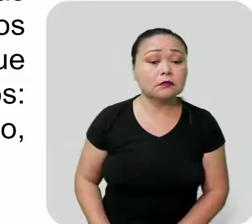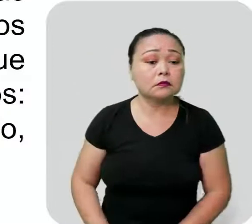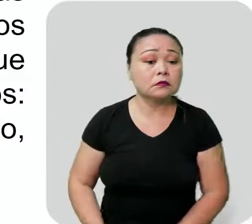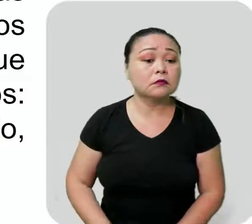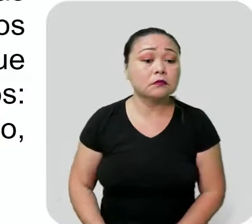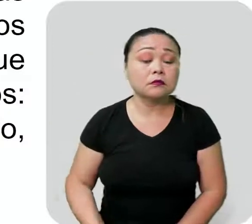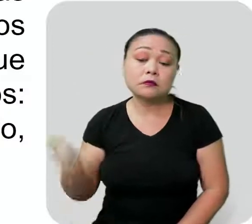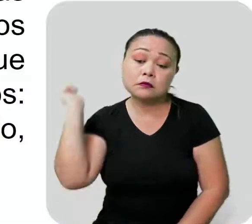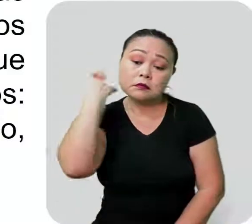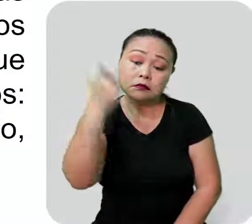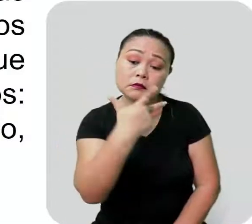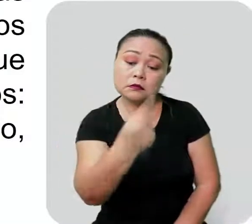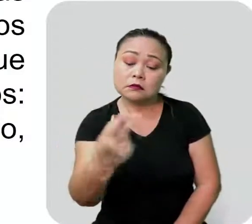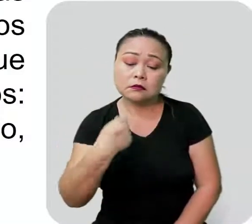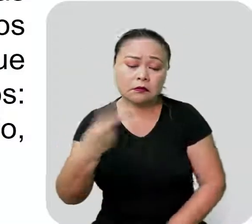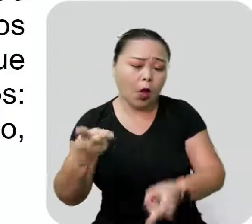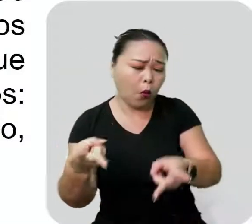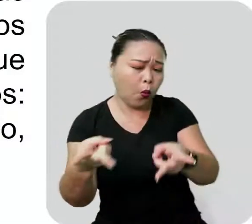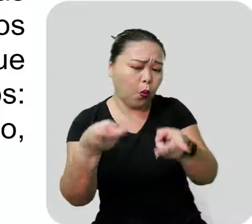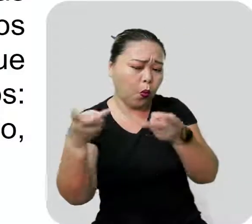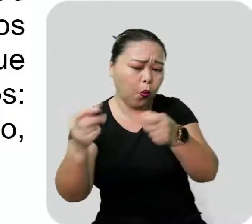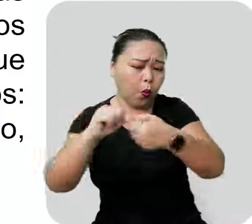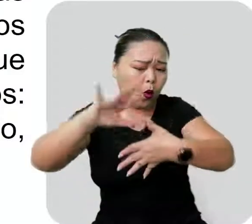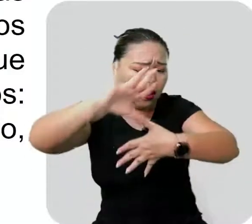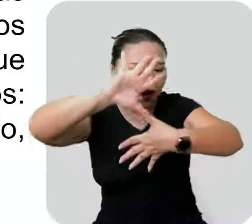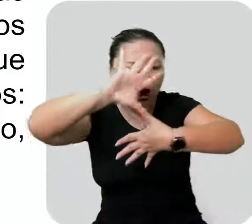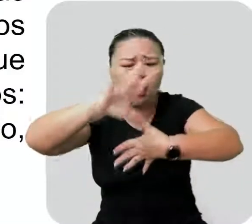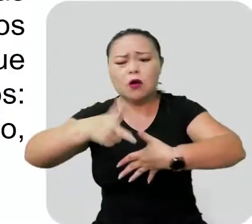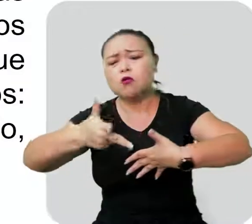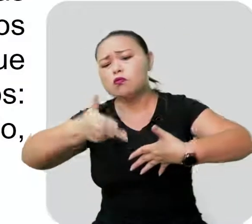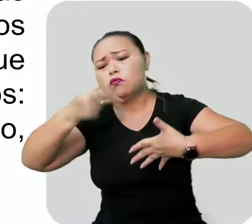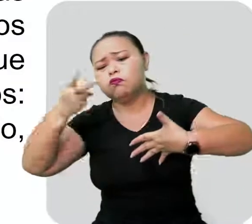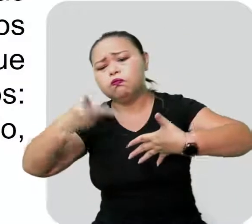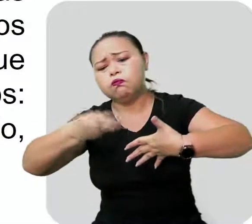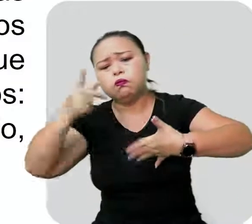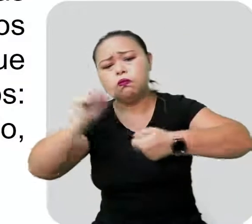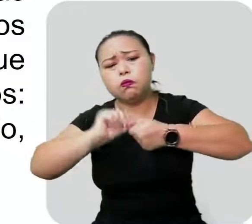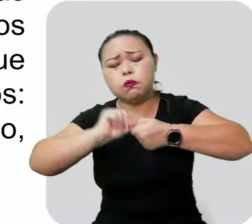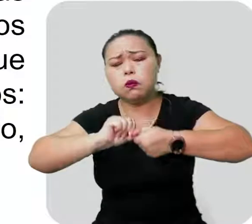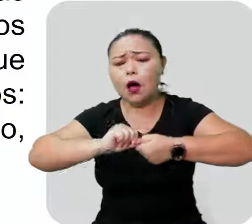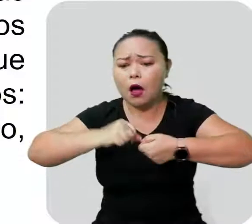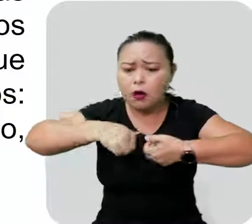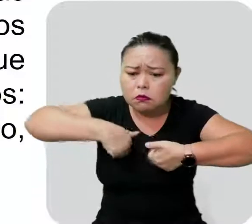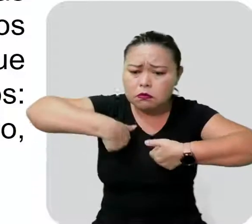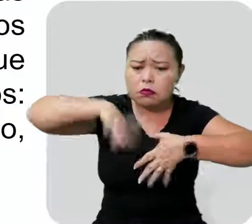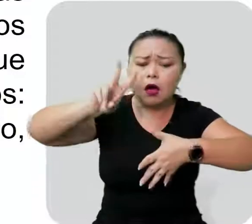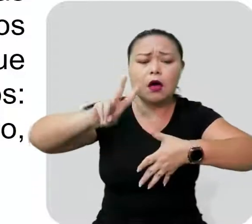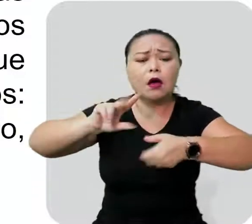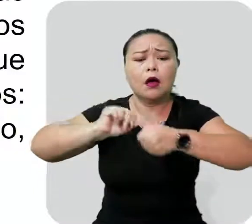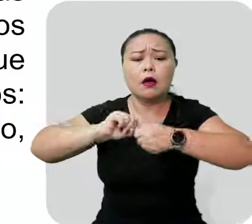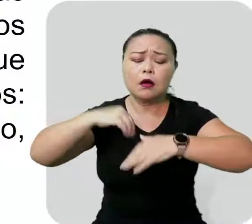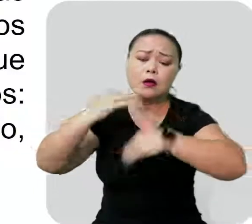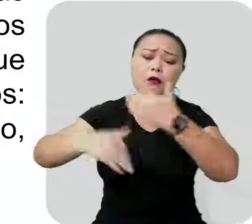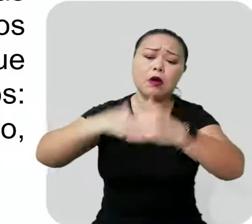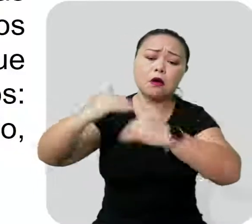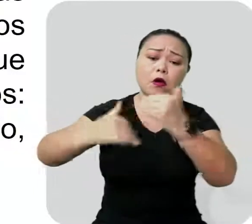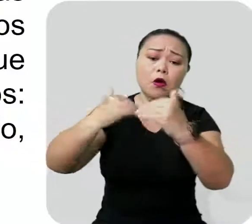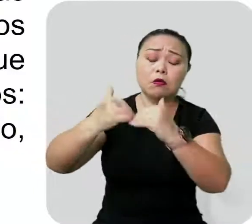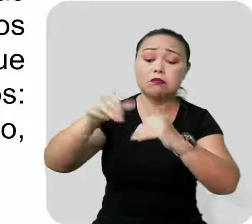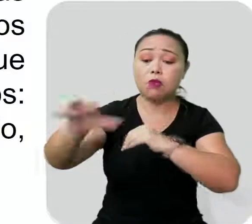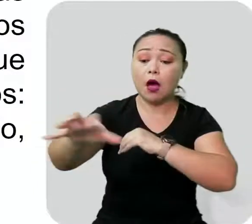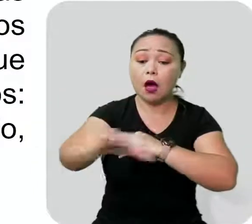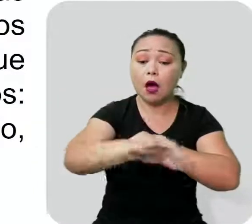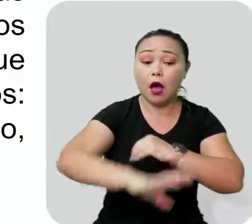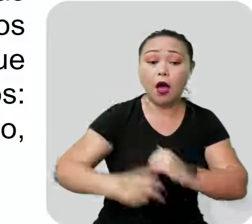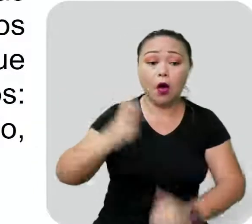e a conquista EA exploração da América vai impulsionar o progresso de vários